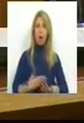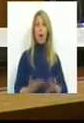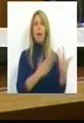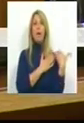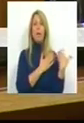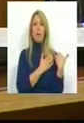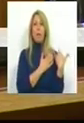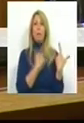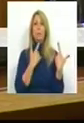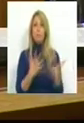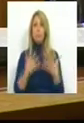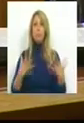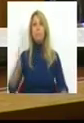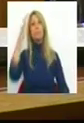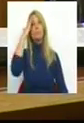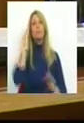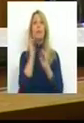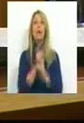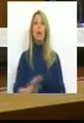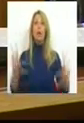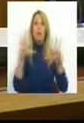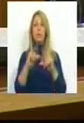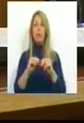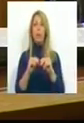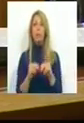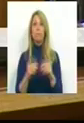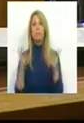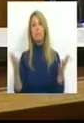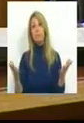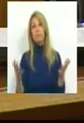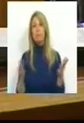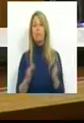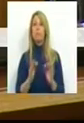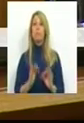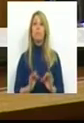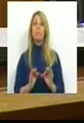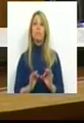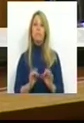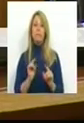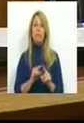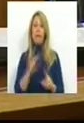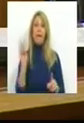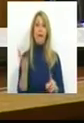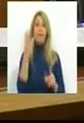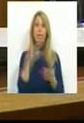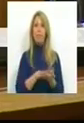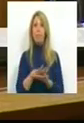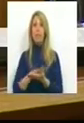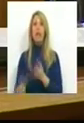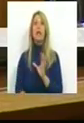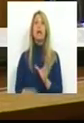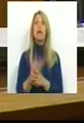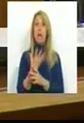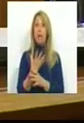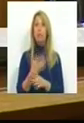responsabilização e maior capacidade de inovação, e, efetivamente, com estes três pilares criados,